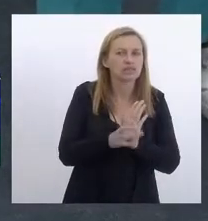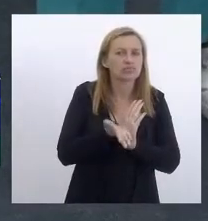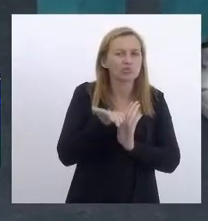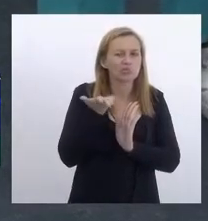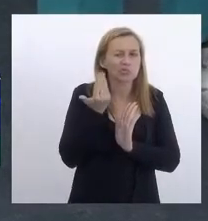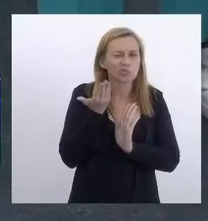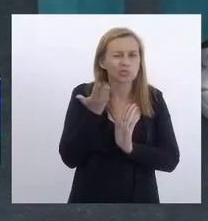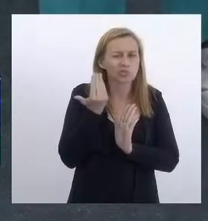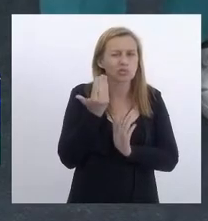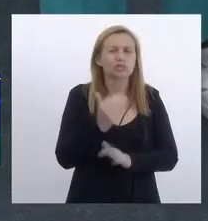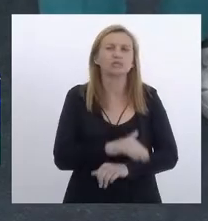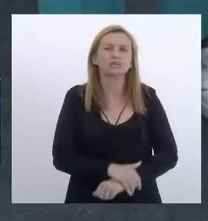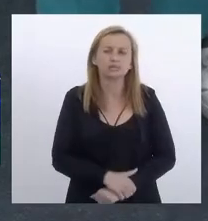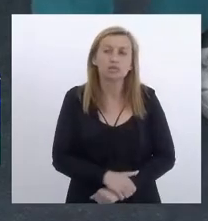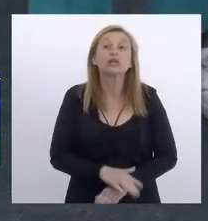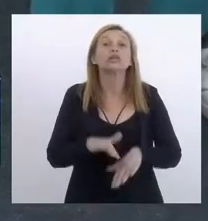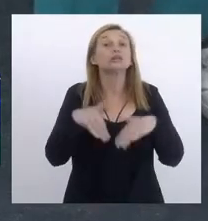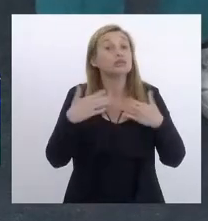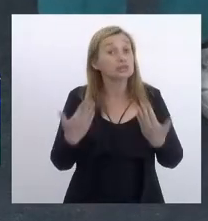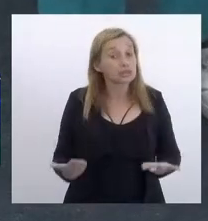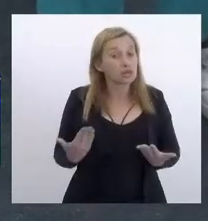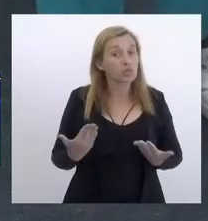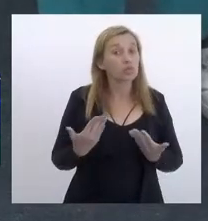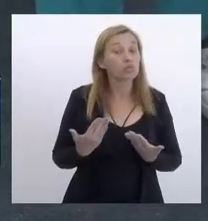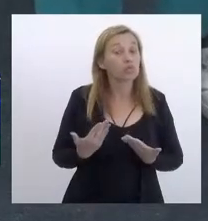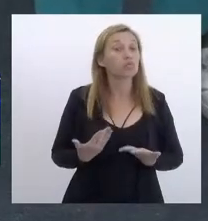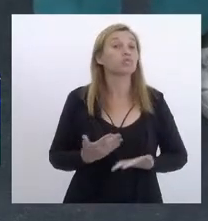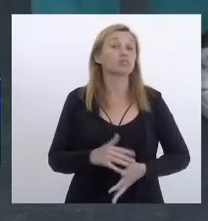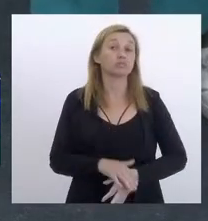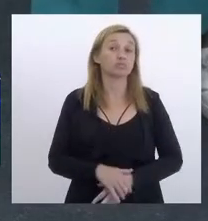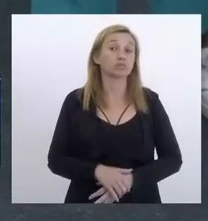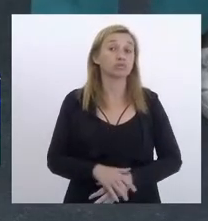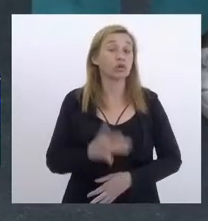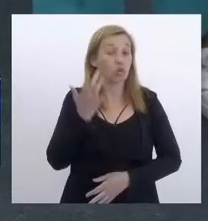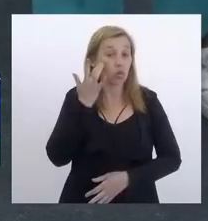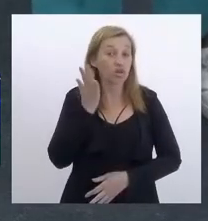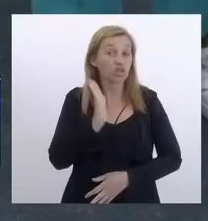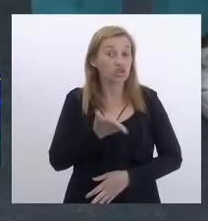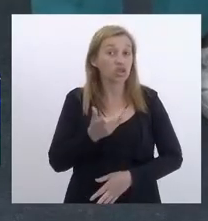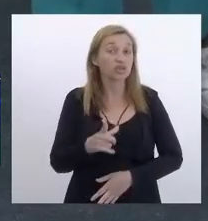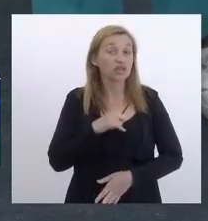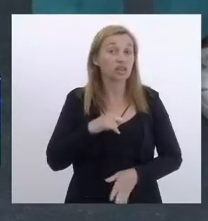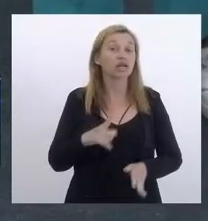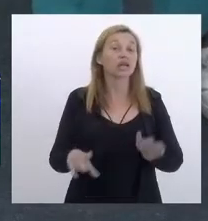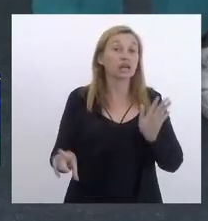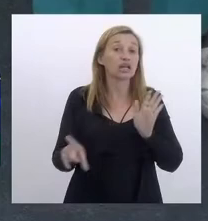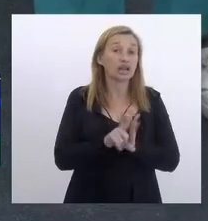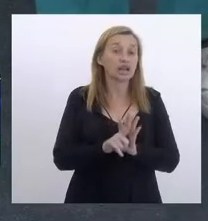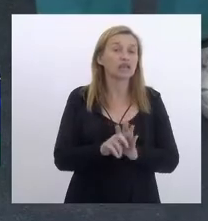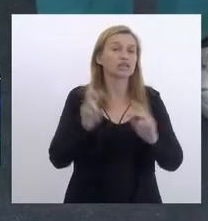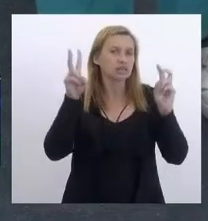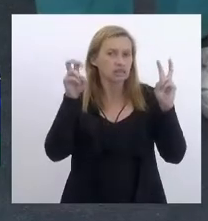pretéritas. Então, eu tenho impressão que já tem legislação sobre esse tema,